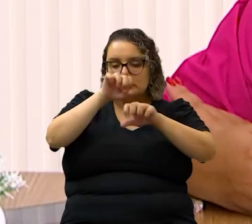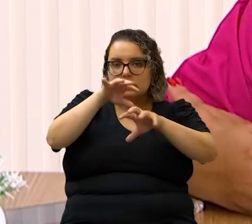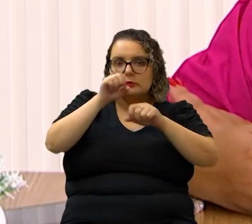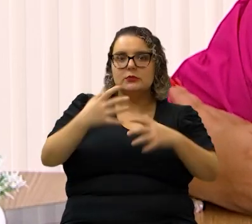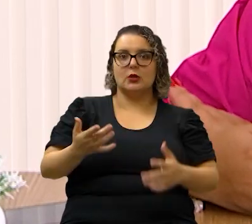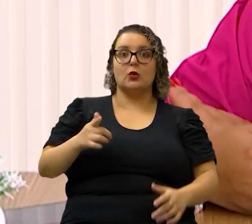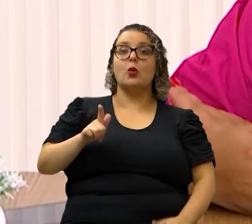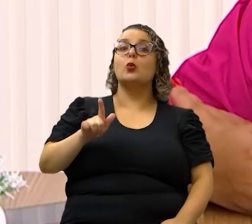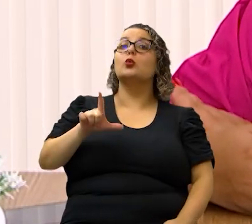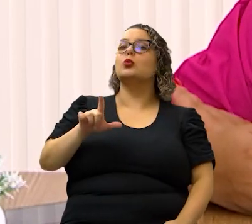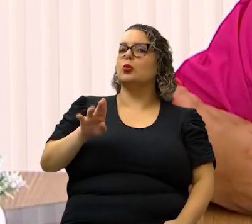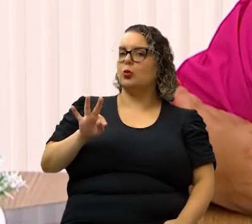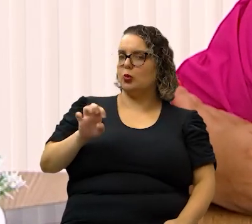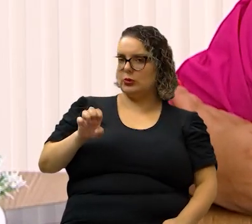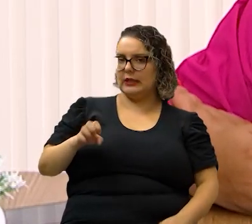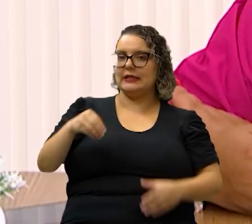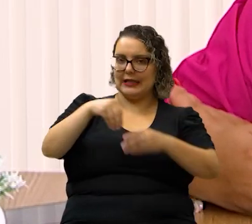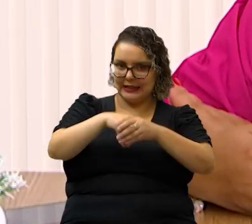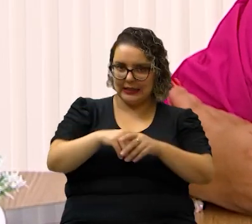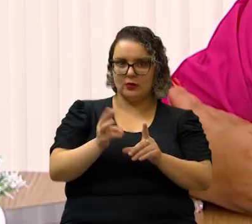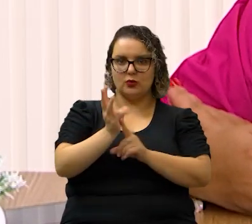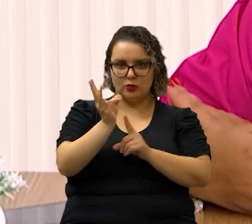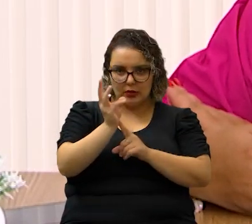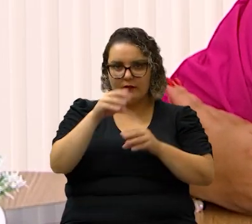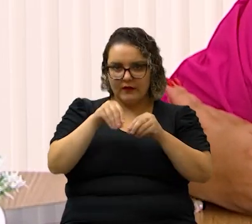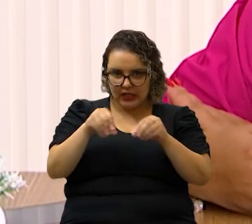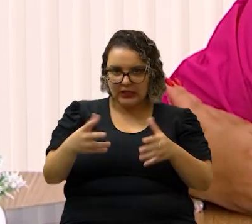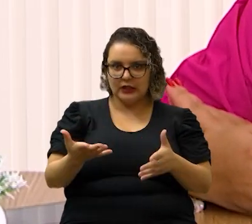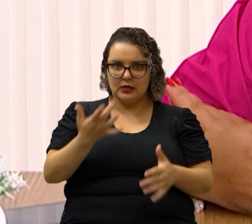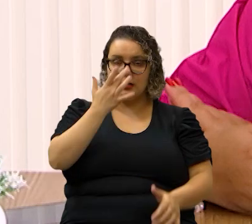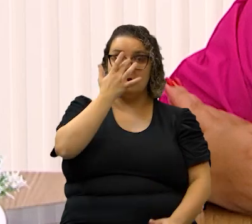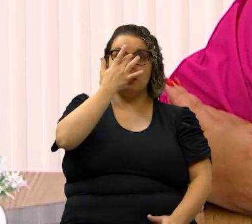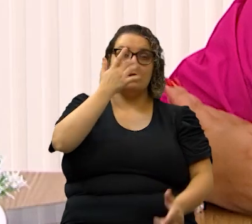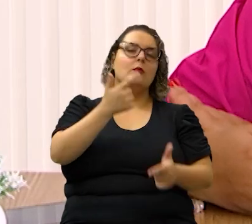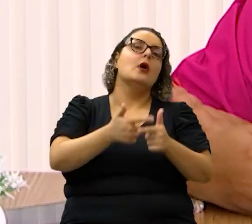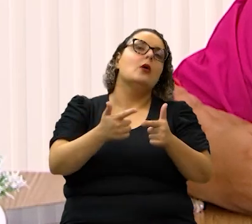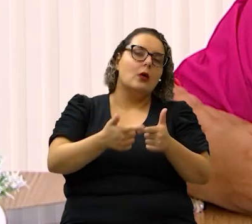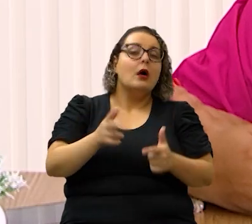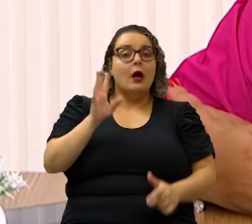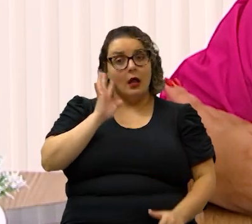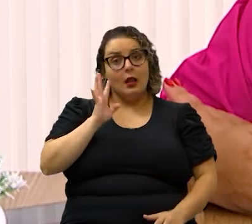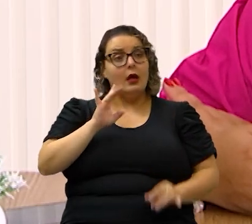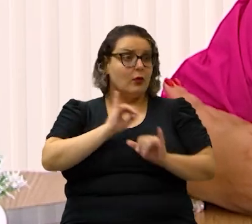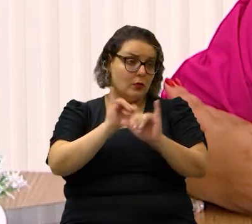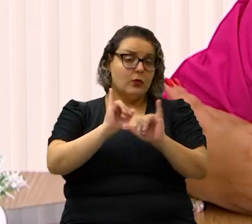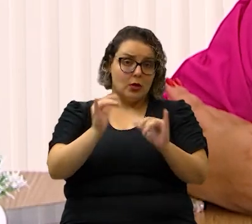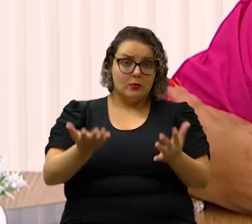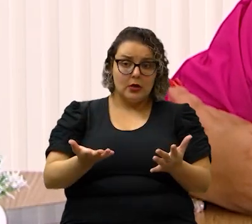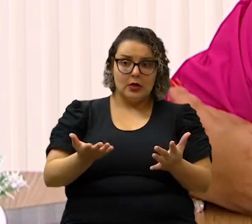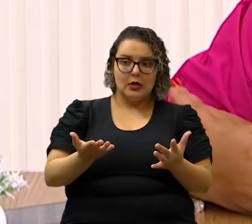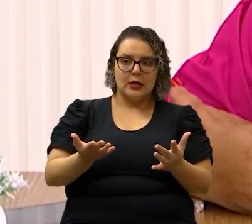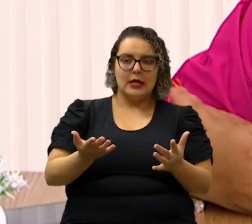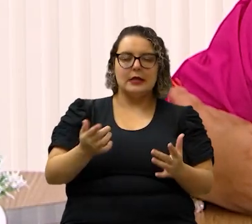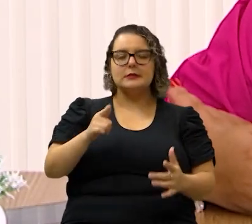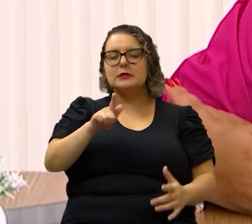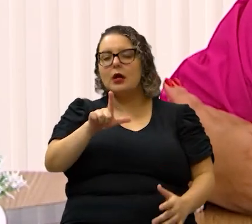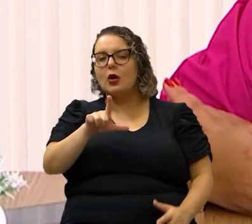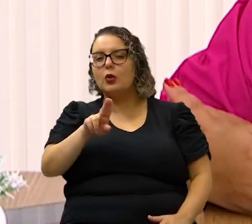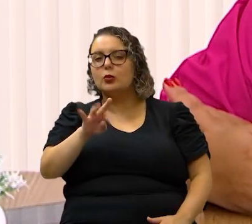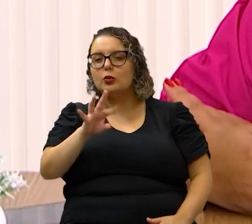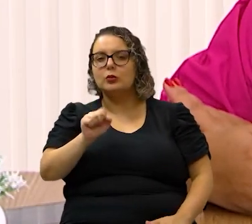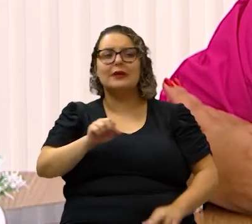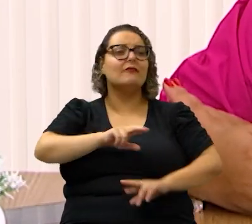né, respiratória, com o glúten que está na farinha de trigo. Sim. Só que o grande problema, até é legal informar,